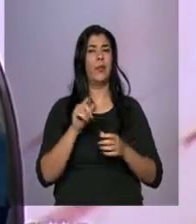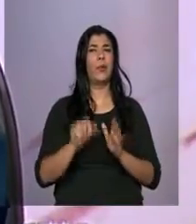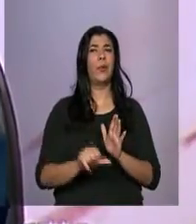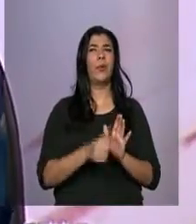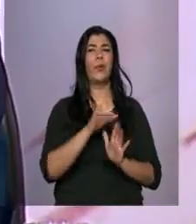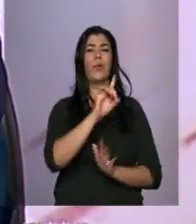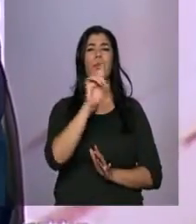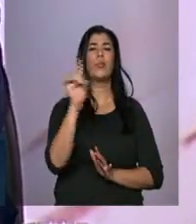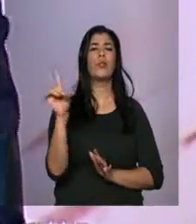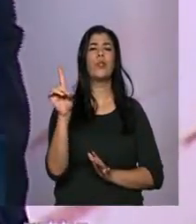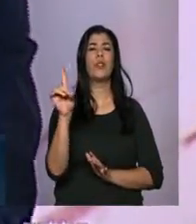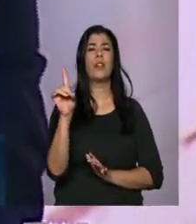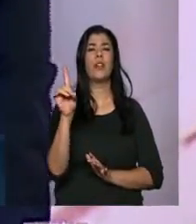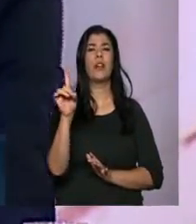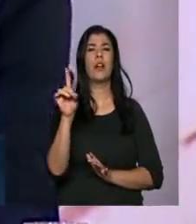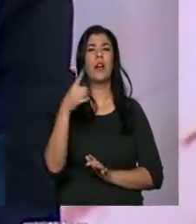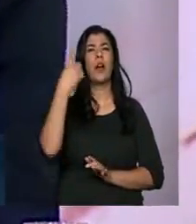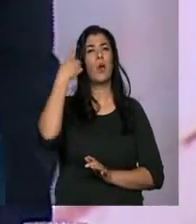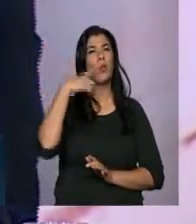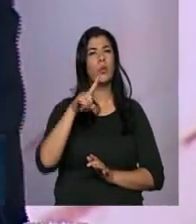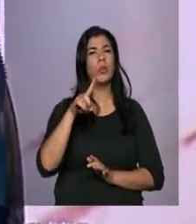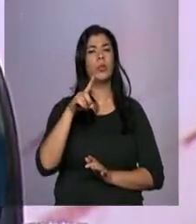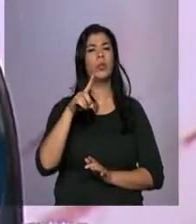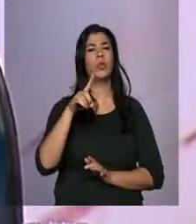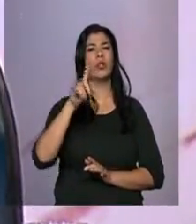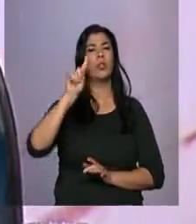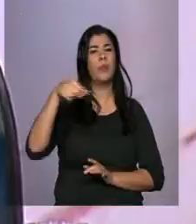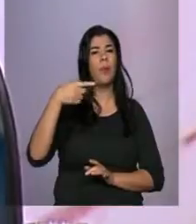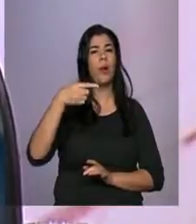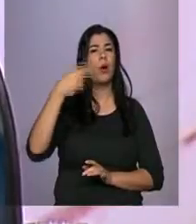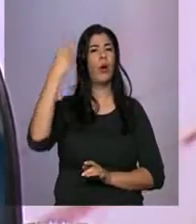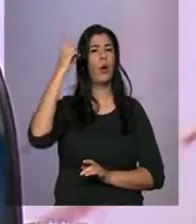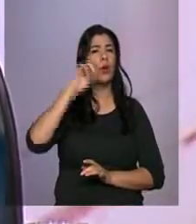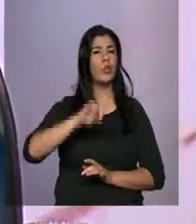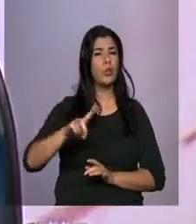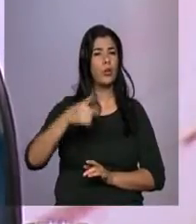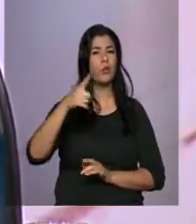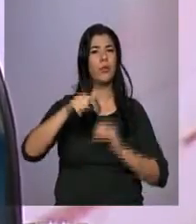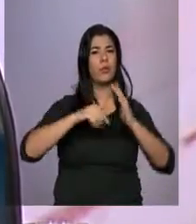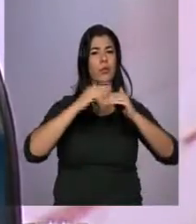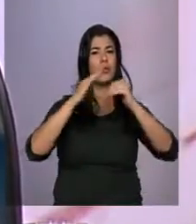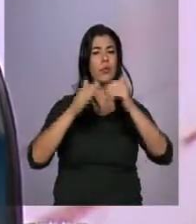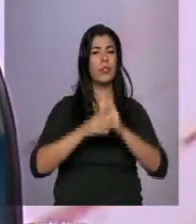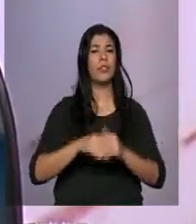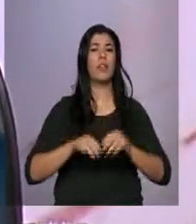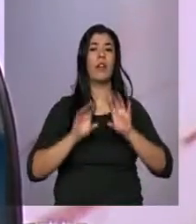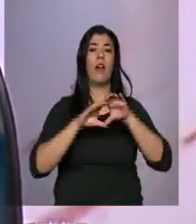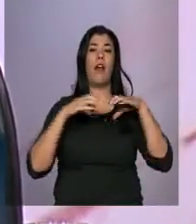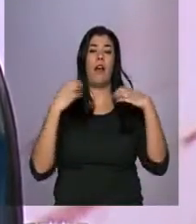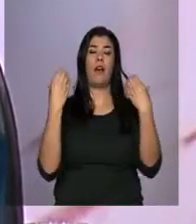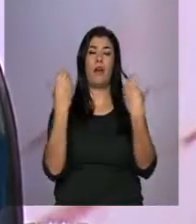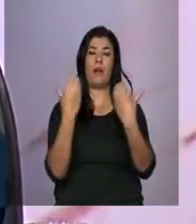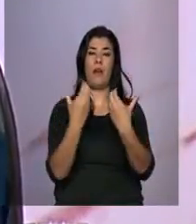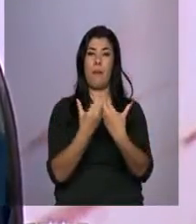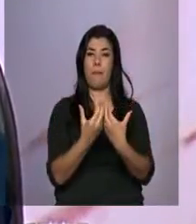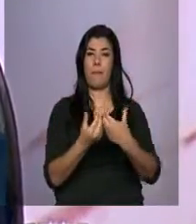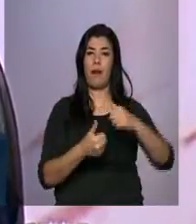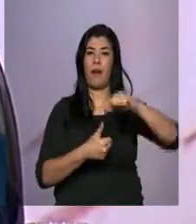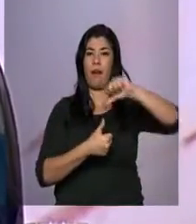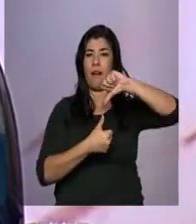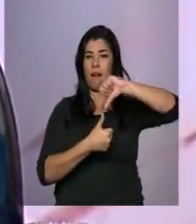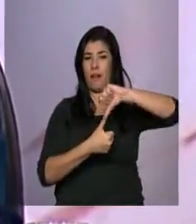Era domingo, é uma campanha nacional, depois foi uma campanha regional das Américas. Hoje tem a